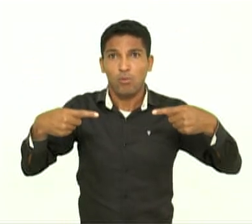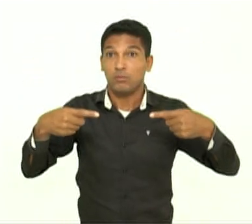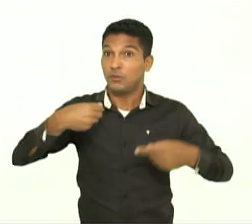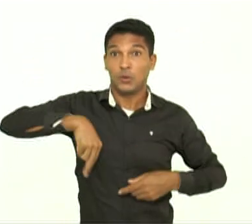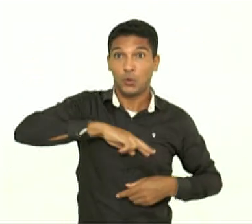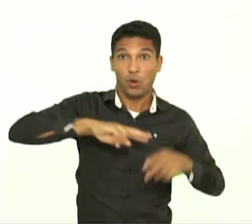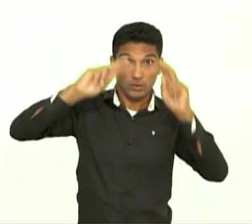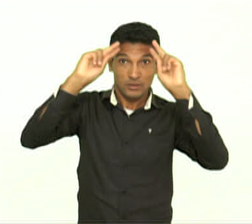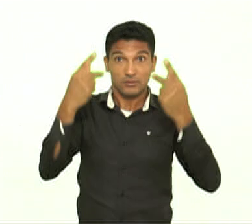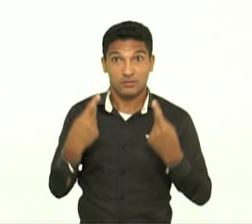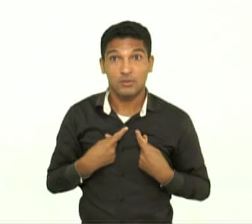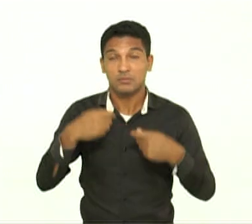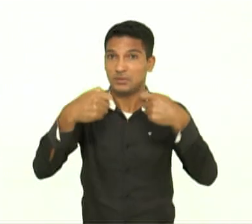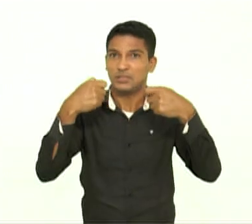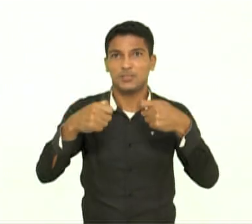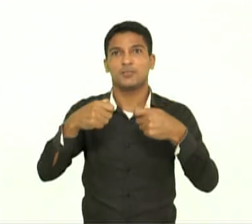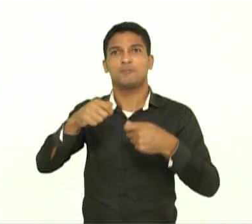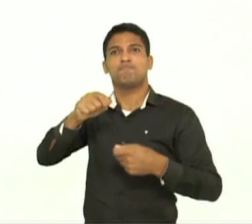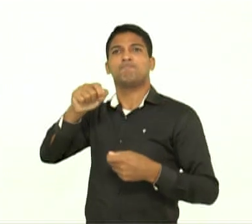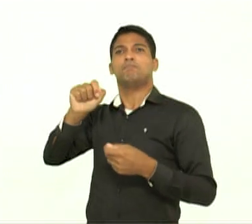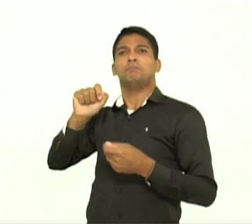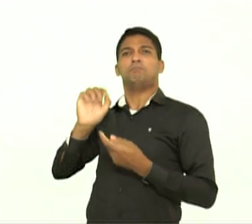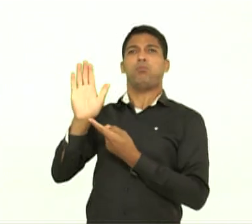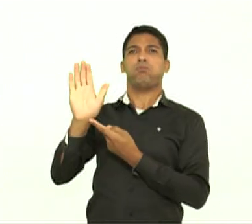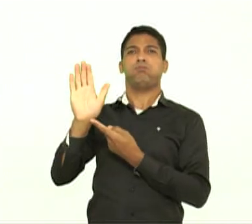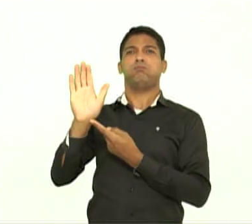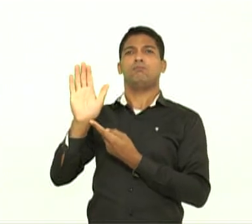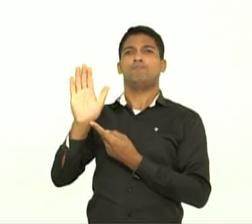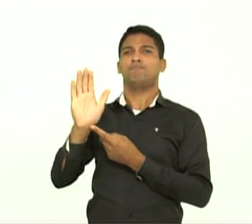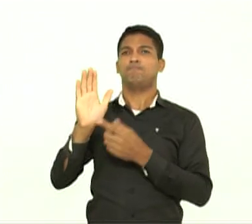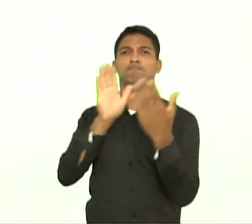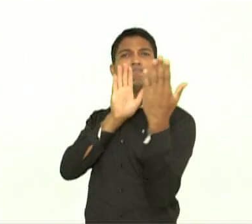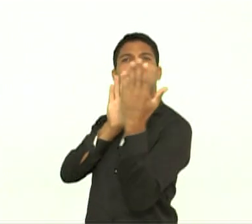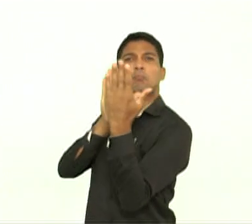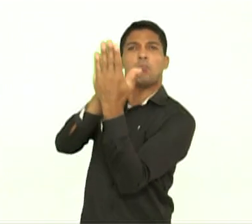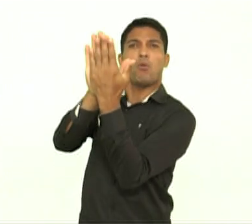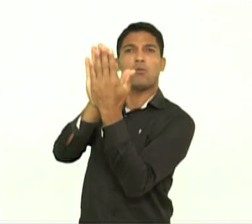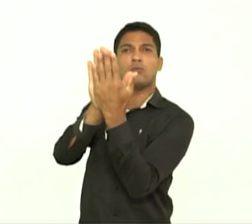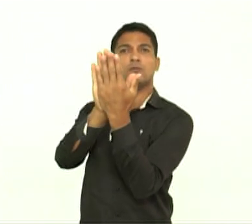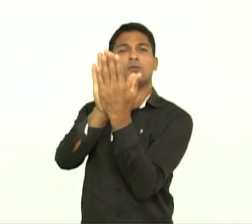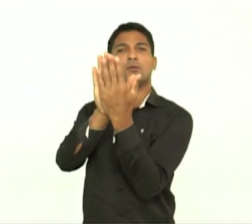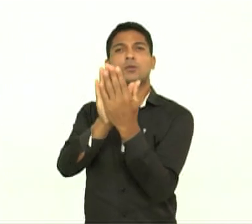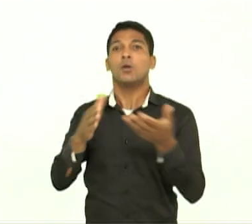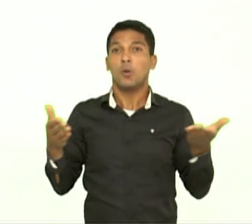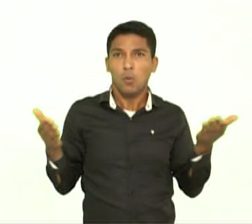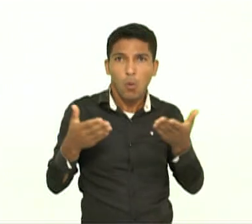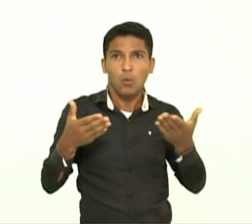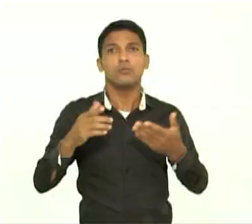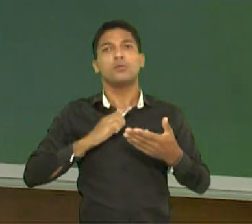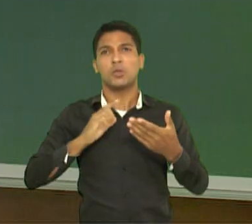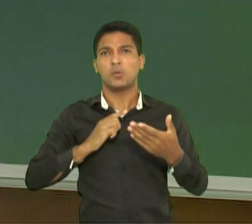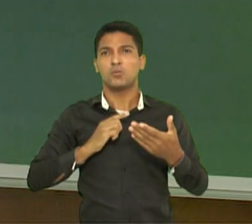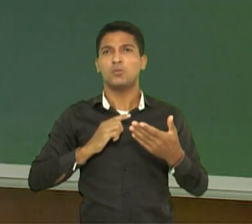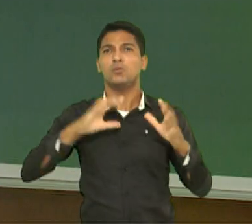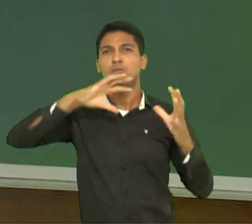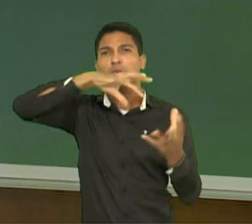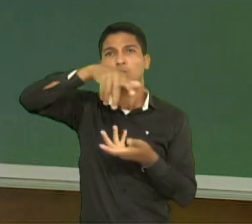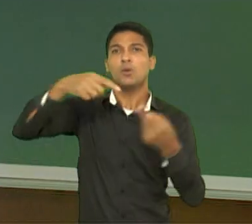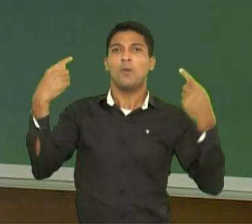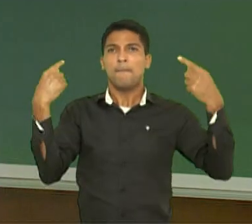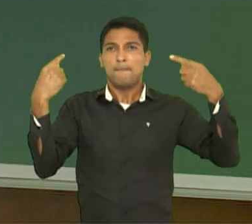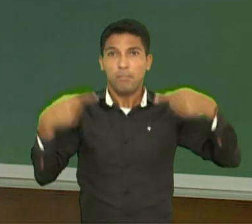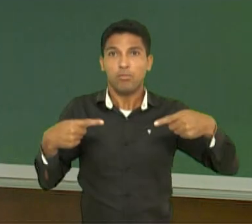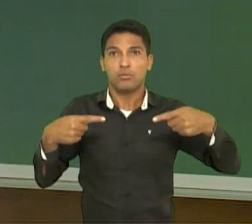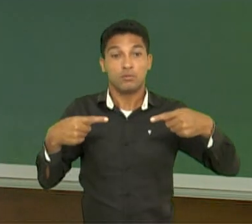encarar, temos de enfrentar. Os desafios mundiais contemporâneos. Ainda, dentro